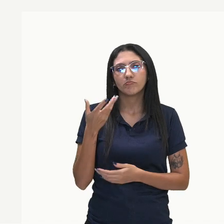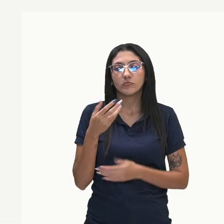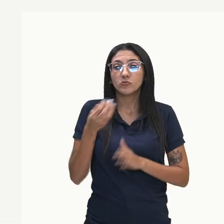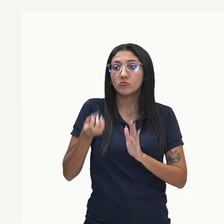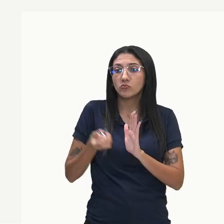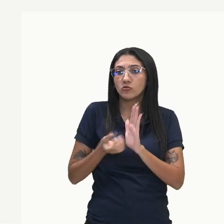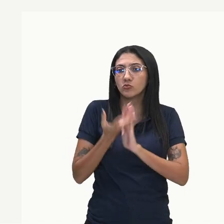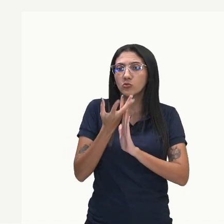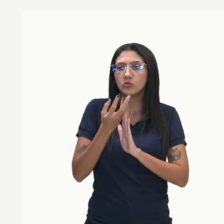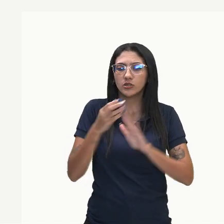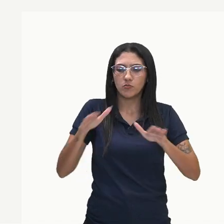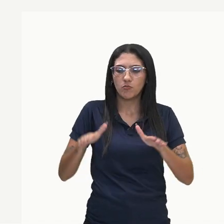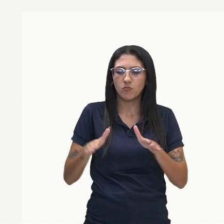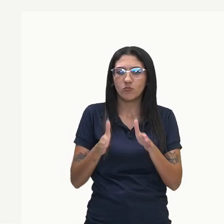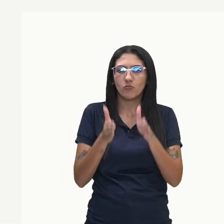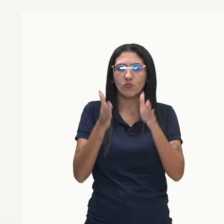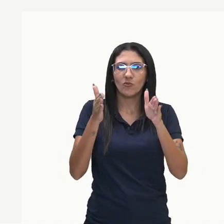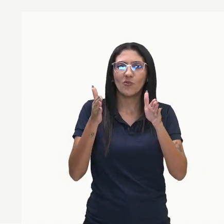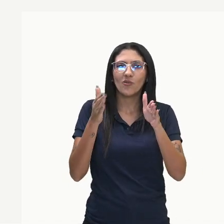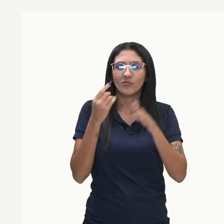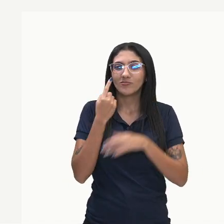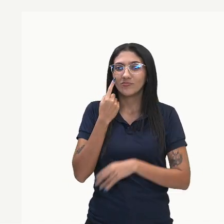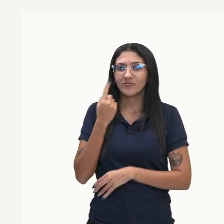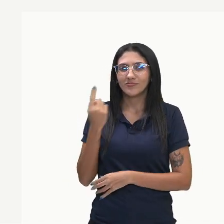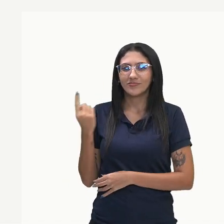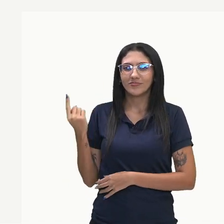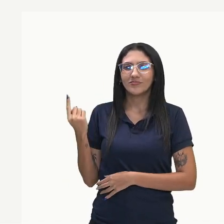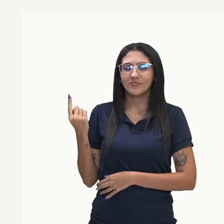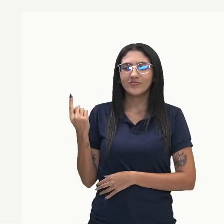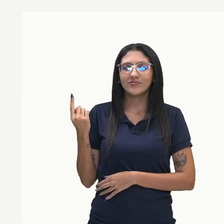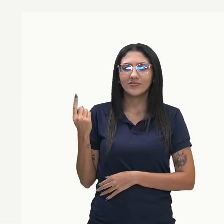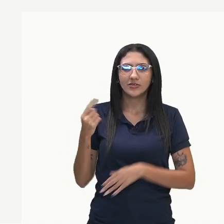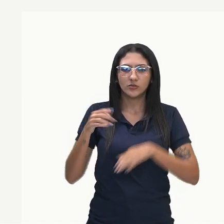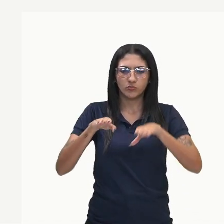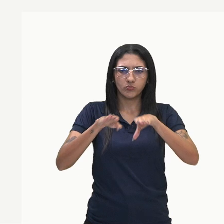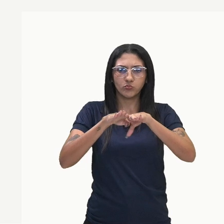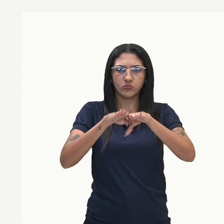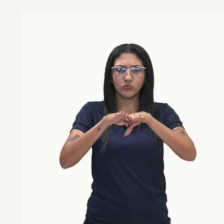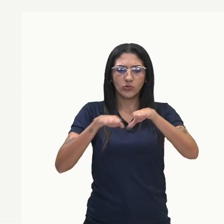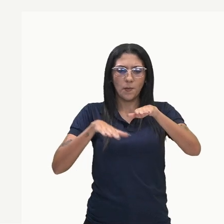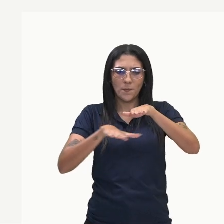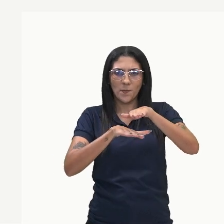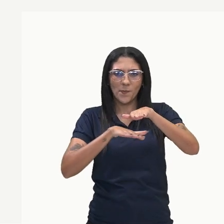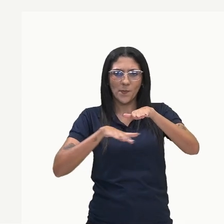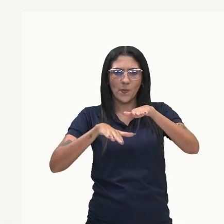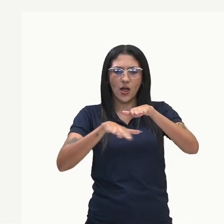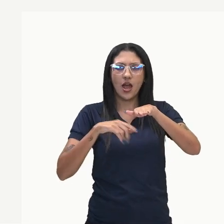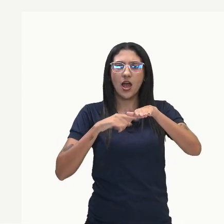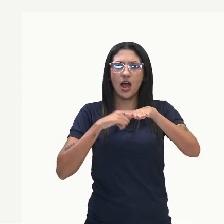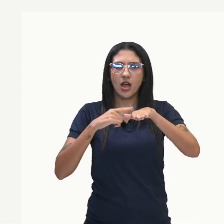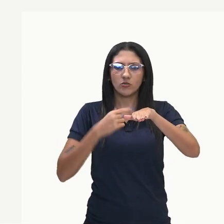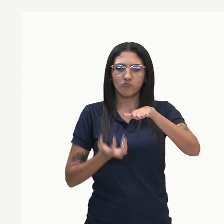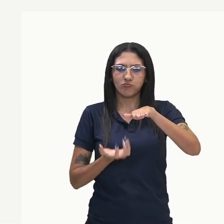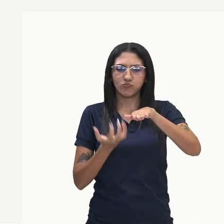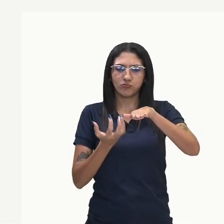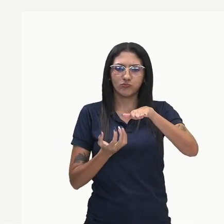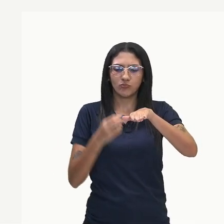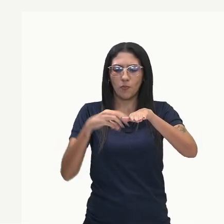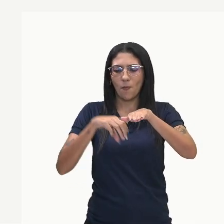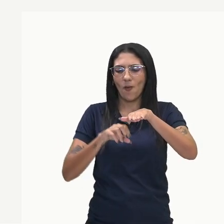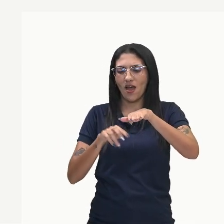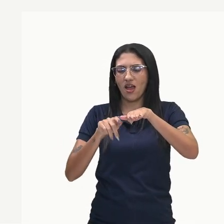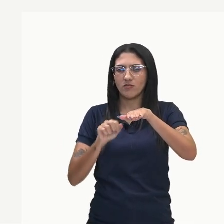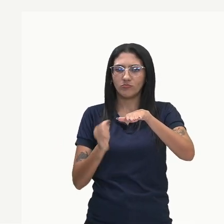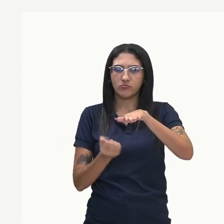né? Observem que logo abaixo dessa placa existe aqui o quê? O magma, né? Que está presente ali no manto.